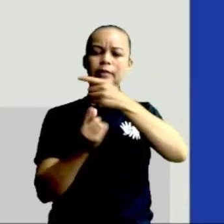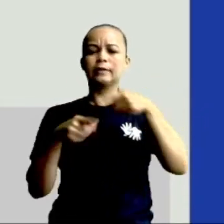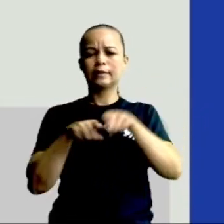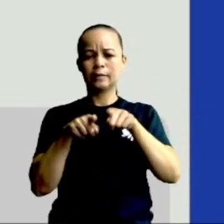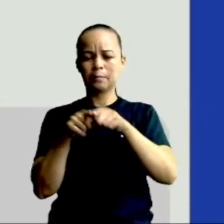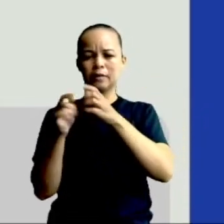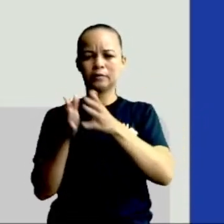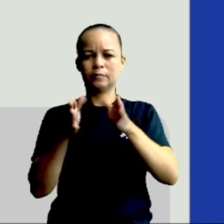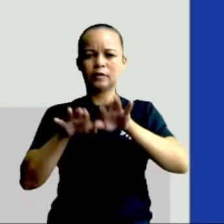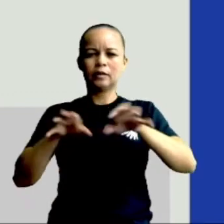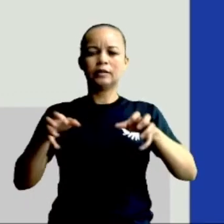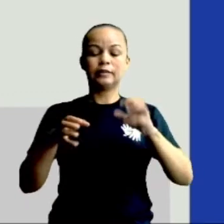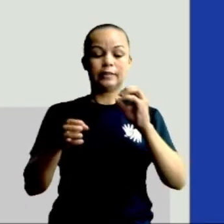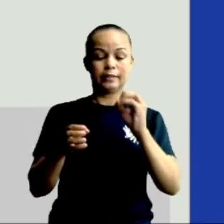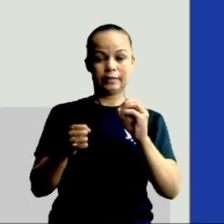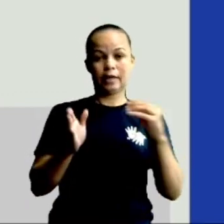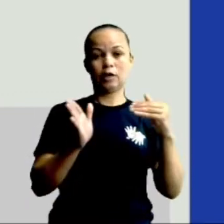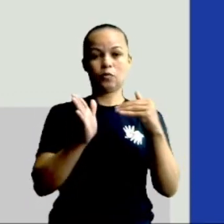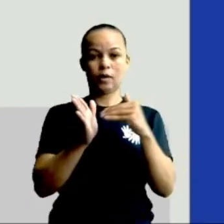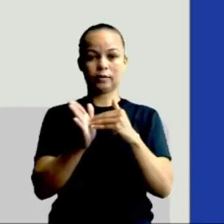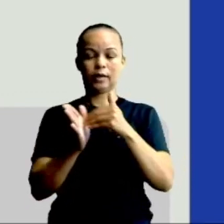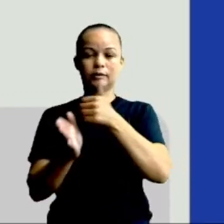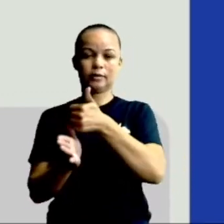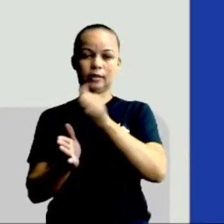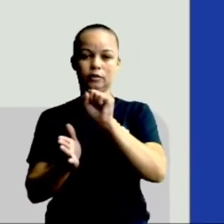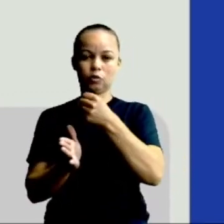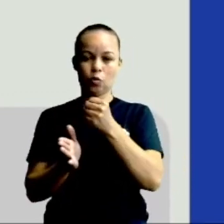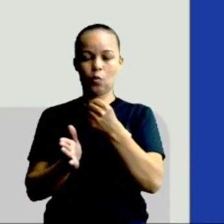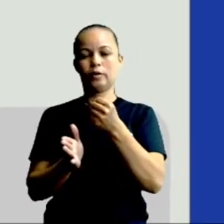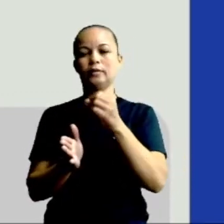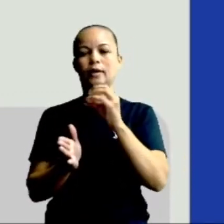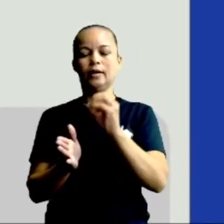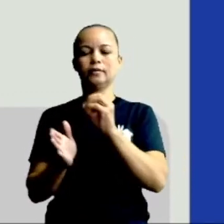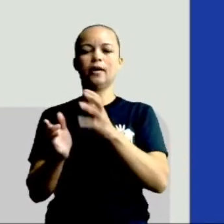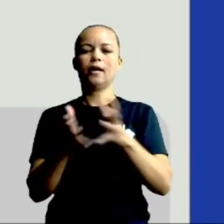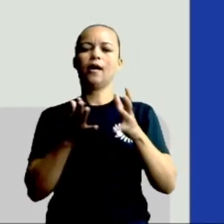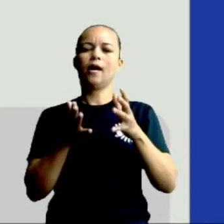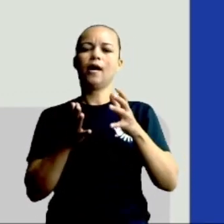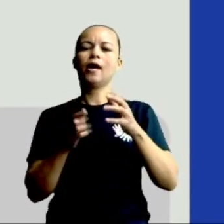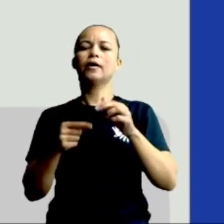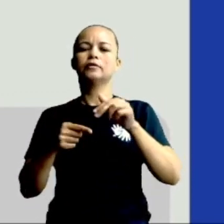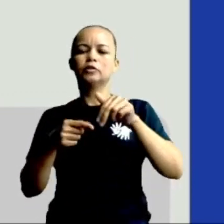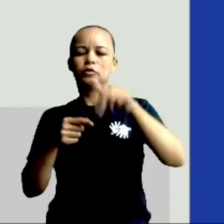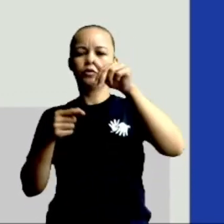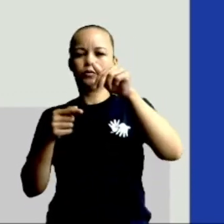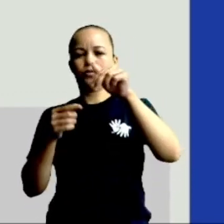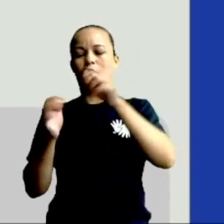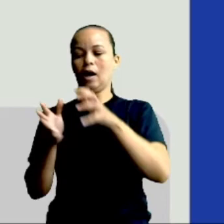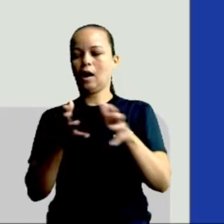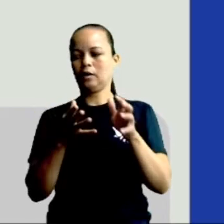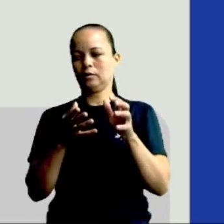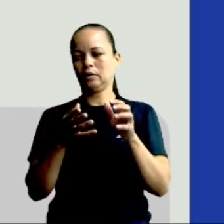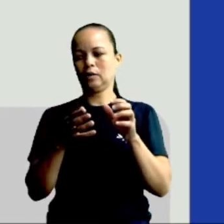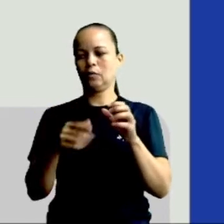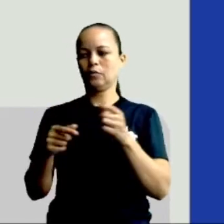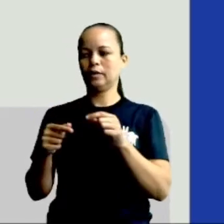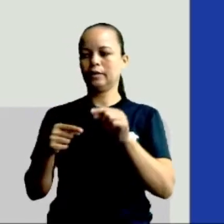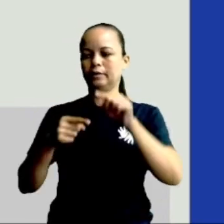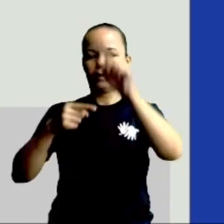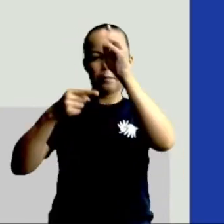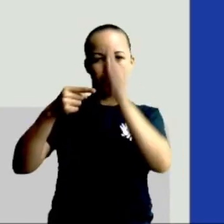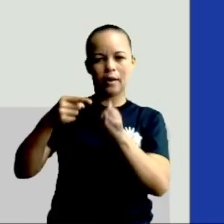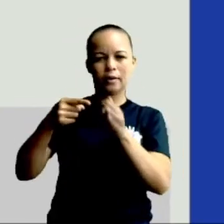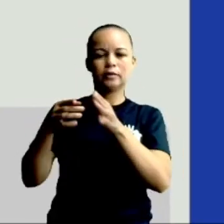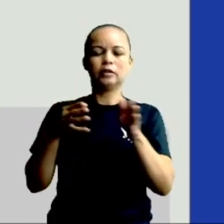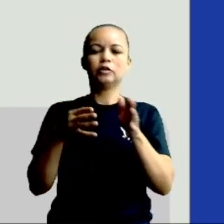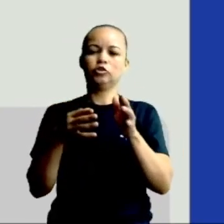por uma escala que varia de 0 grau a 180 graus a oeste de Greenwich e de 0 grau a 180 graus a